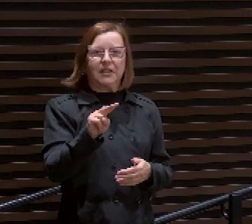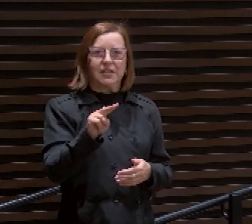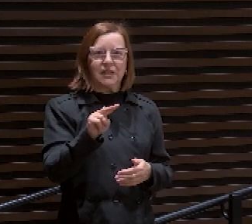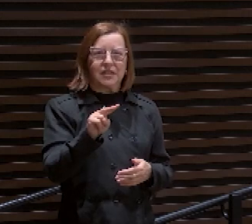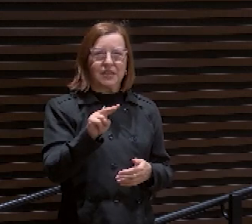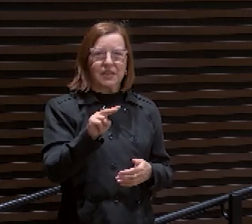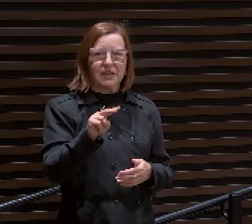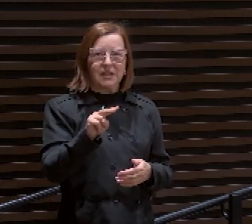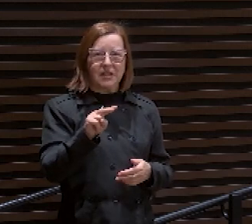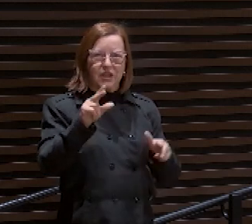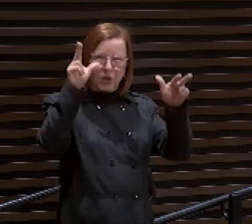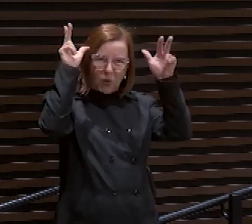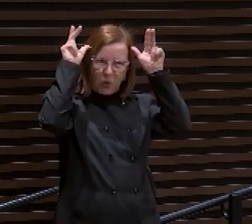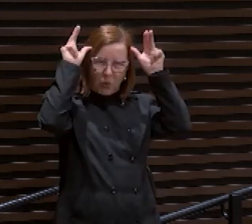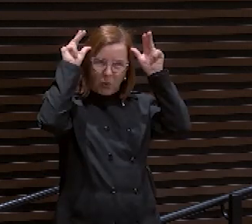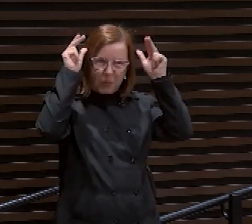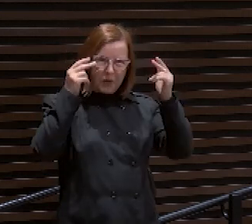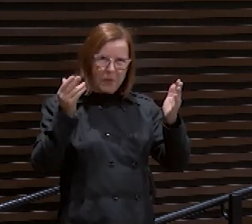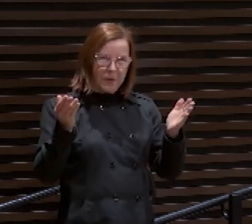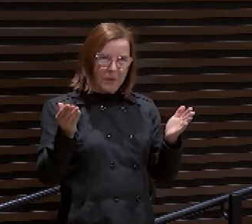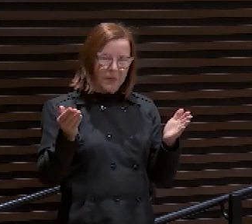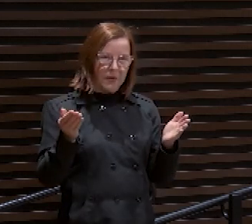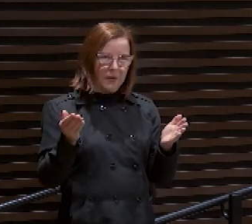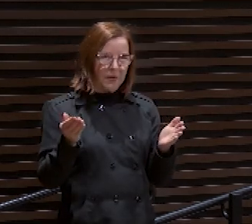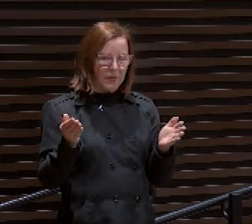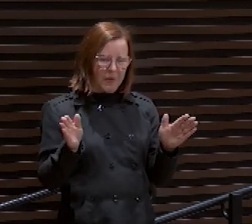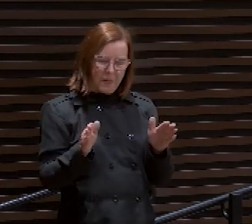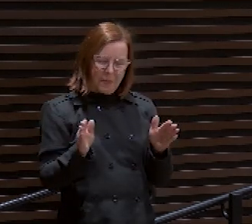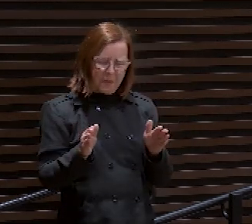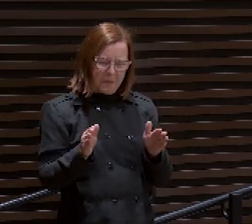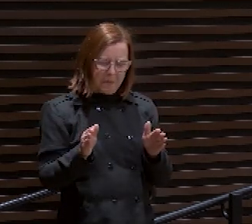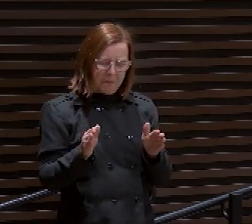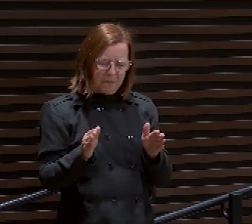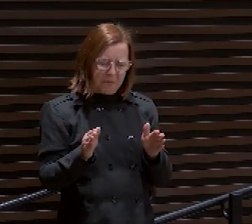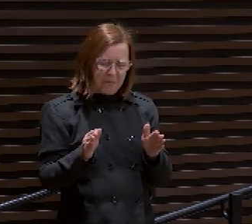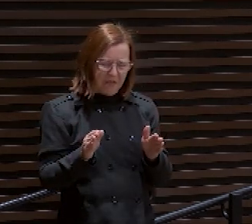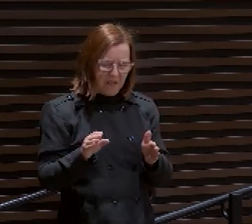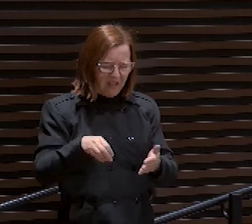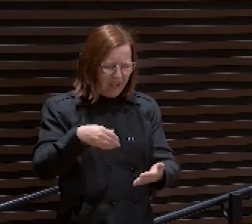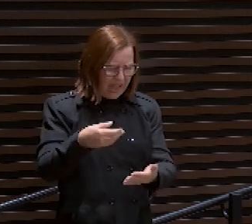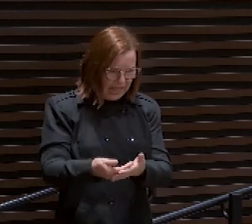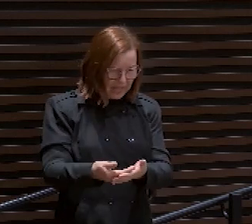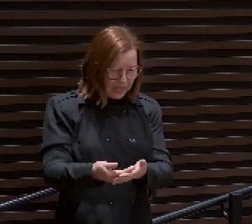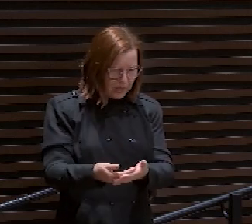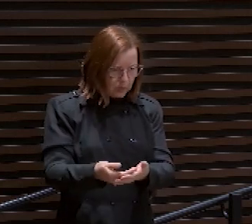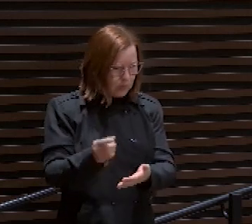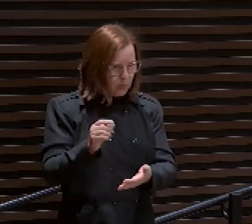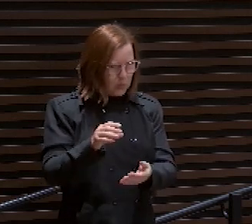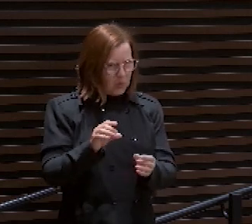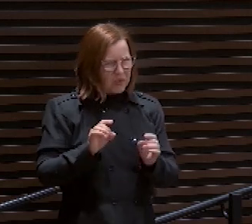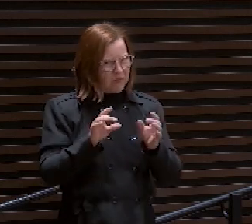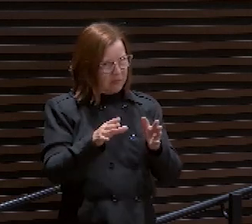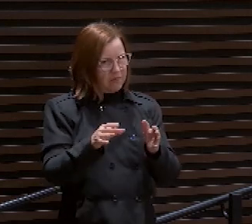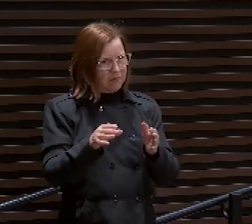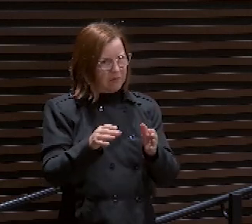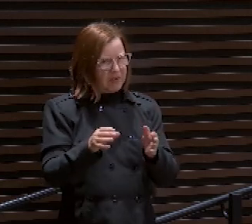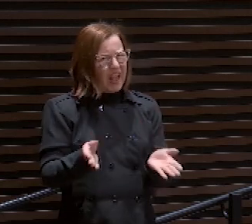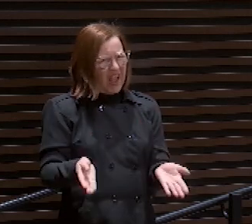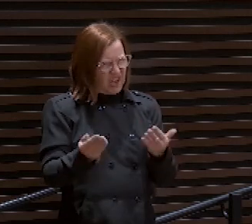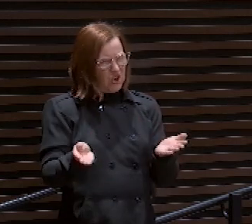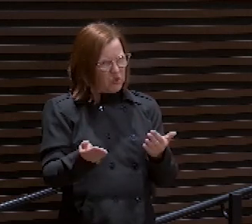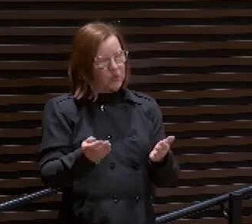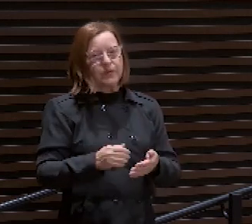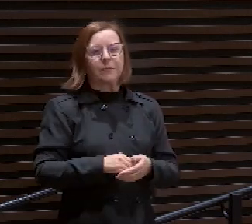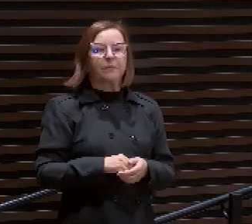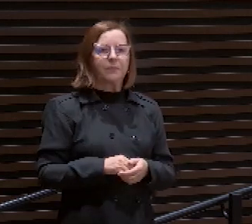jumento daquele que te aborrece, não o abandonarás, mas ajudá-los a erguê-los. Eu